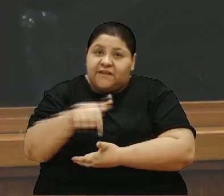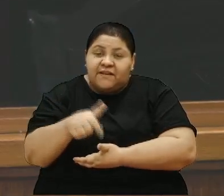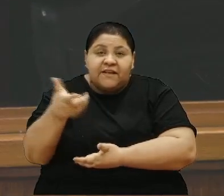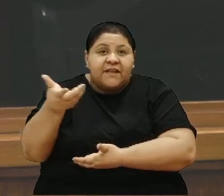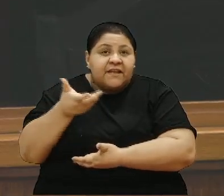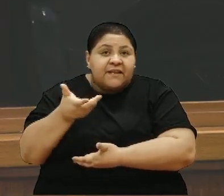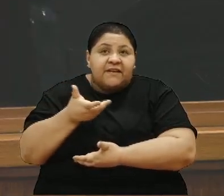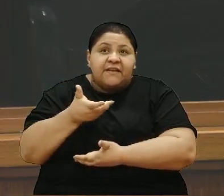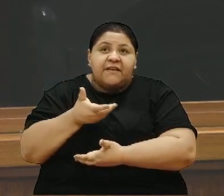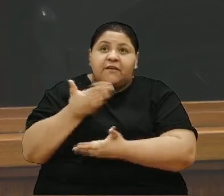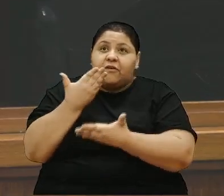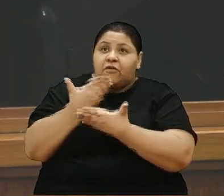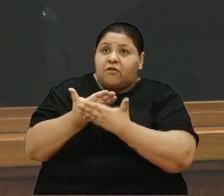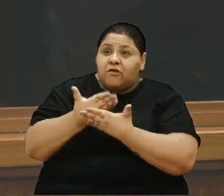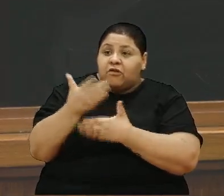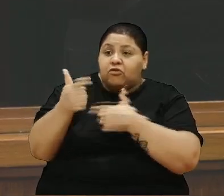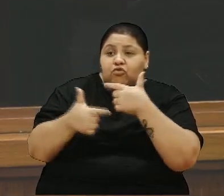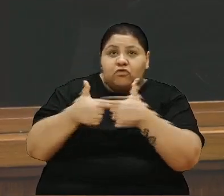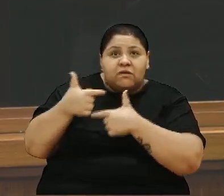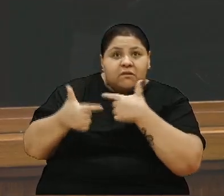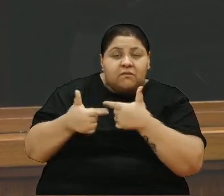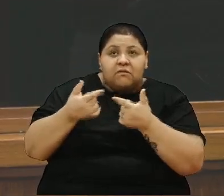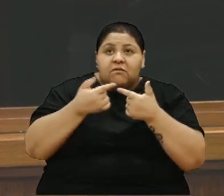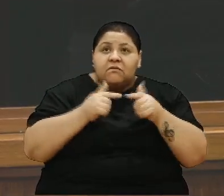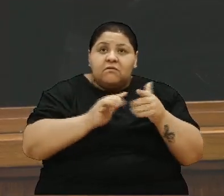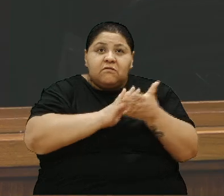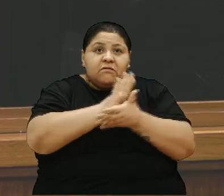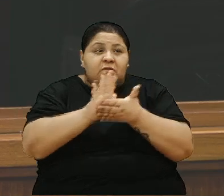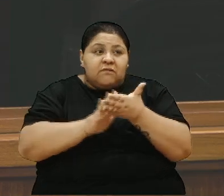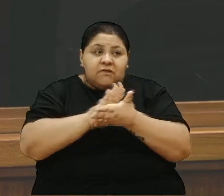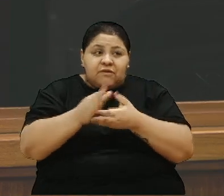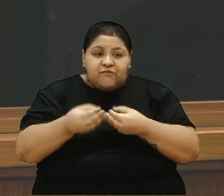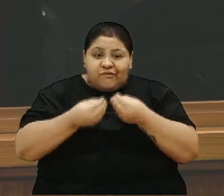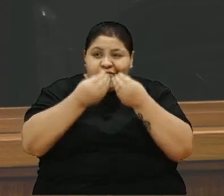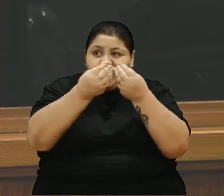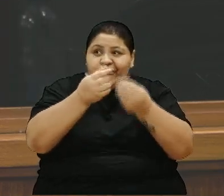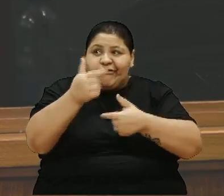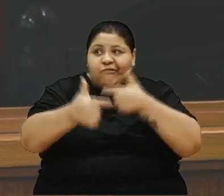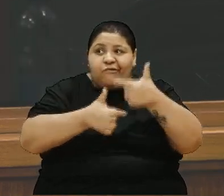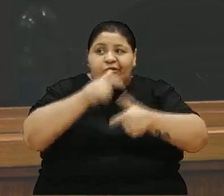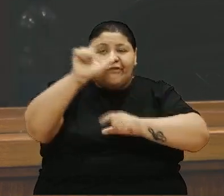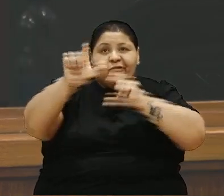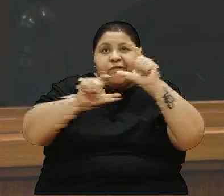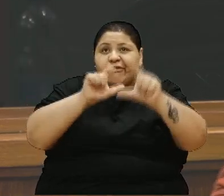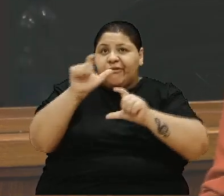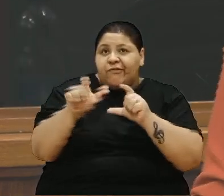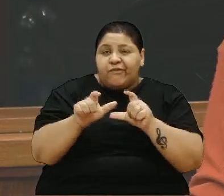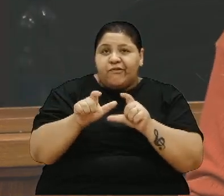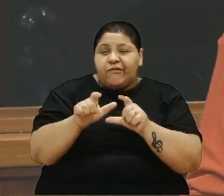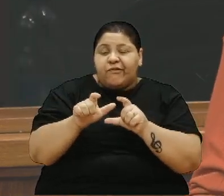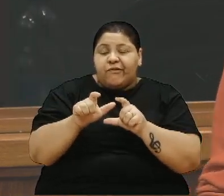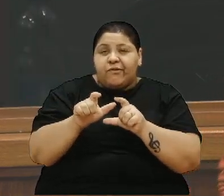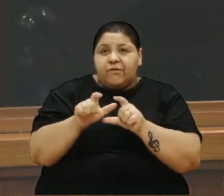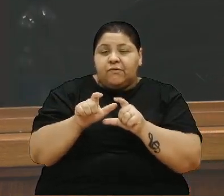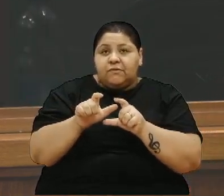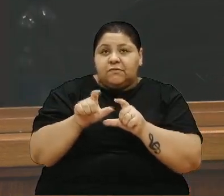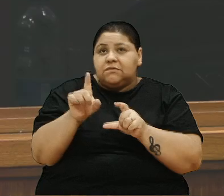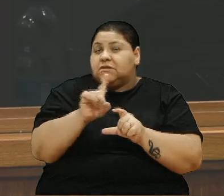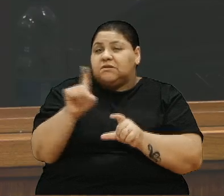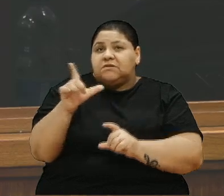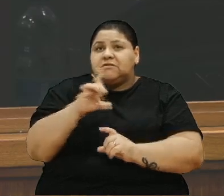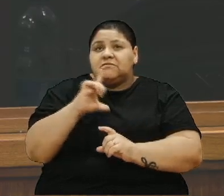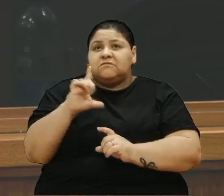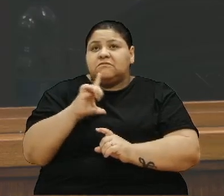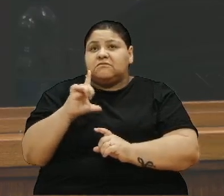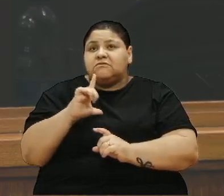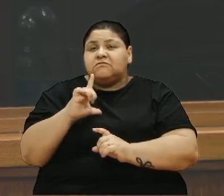eles estudem e trabalhem, mas ninguém vai dar emprego se a pessoa não tem